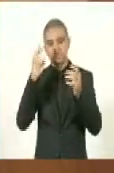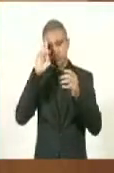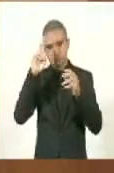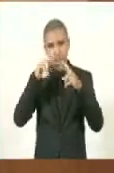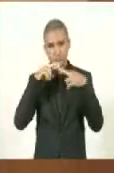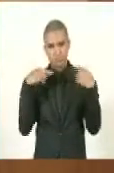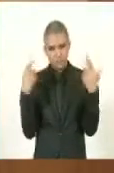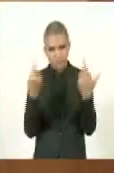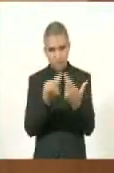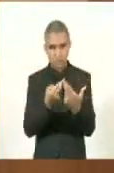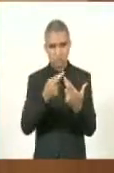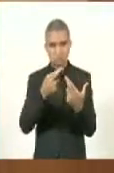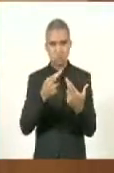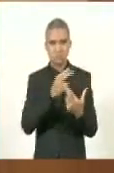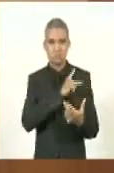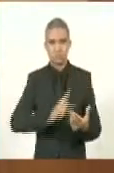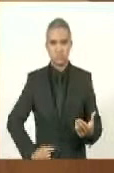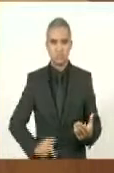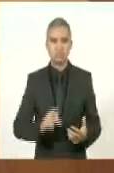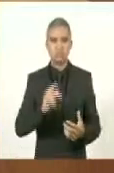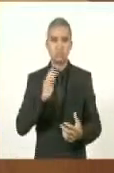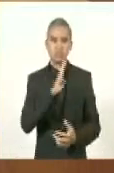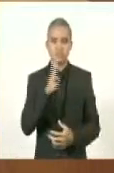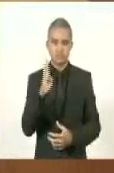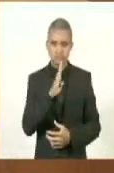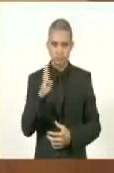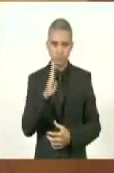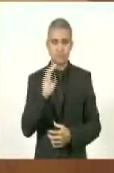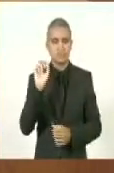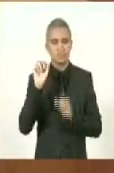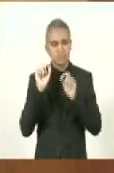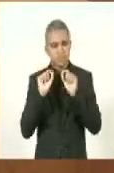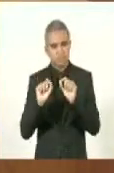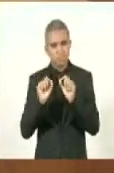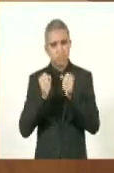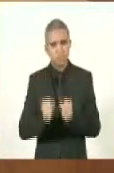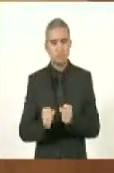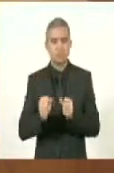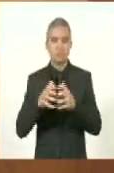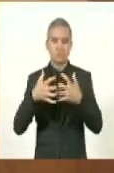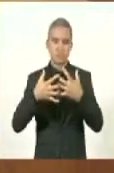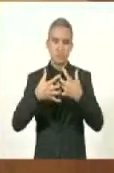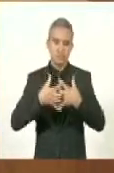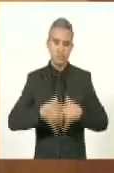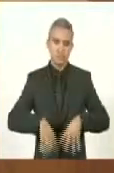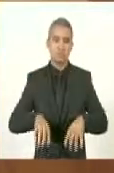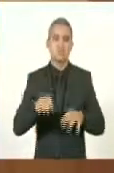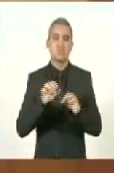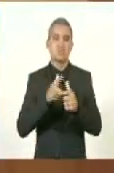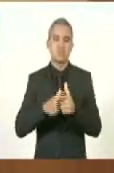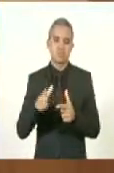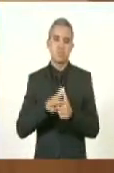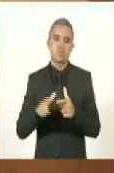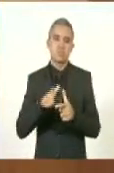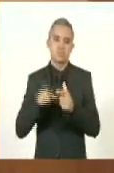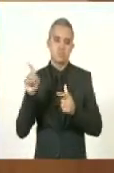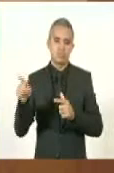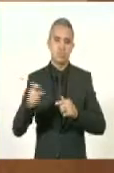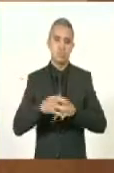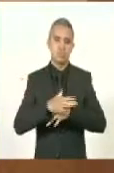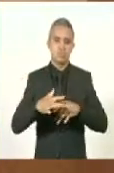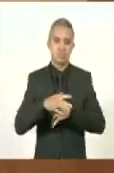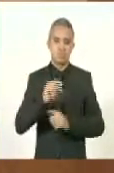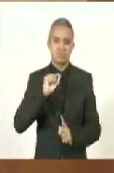providências no sentido de resolver aquela situação, que é uma demanda permanente da população da cidade de Pinheiro e dos municípios